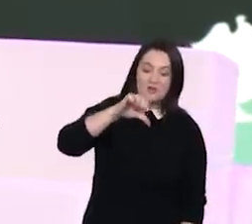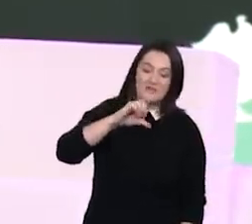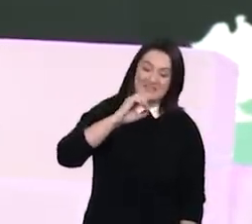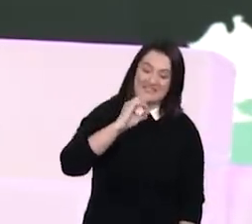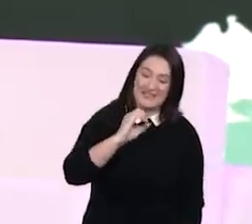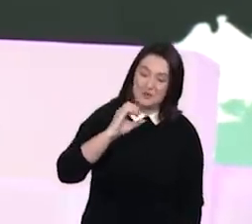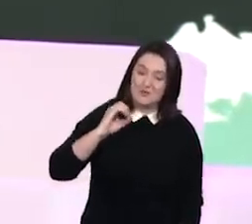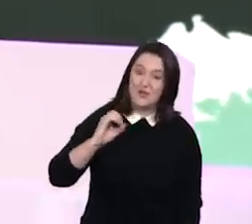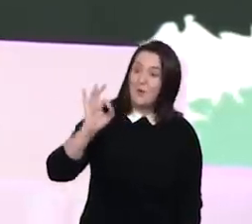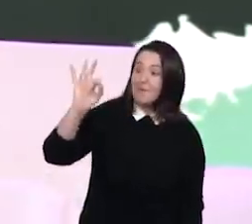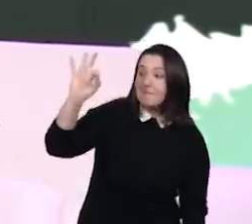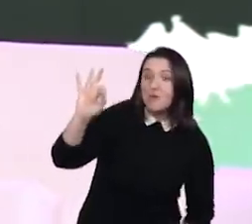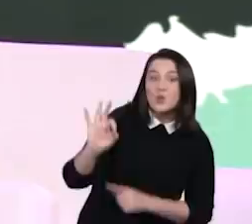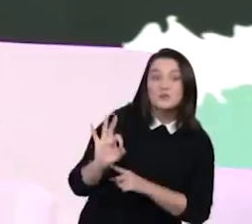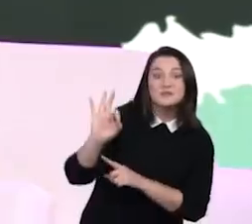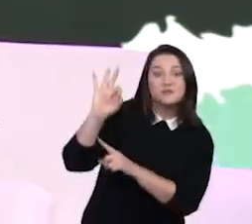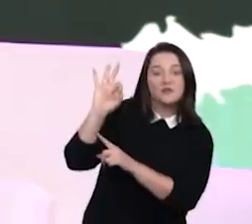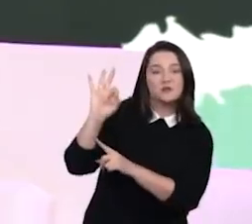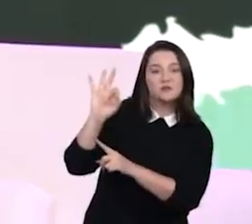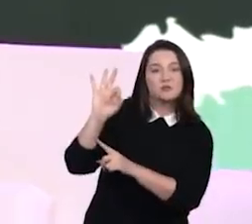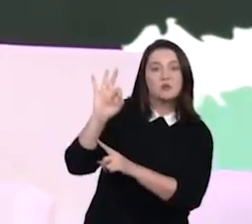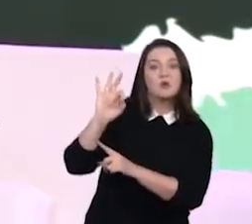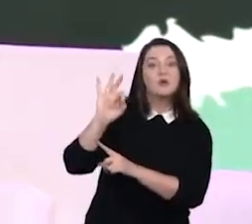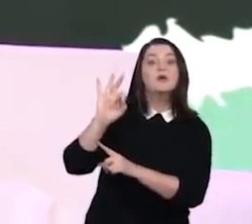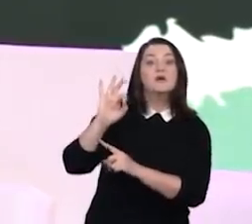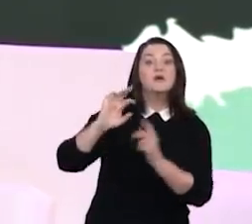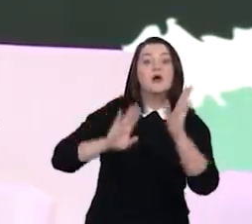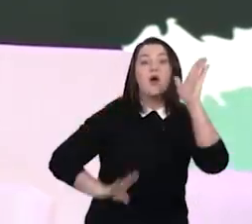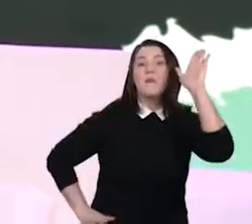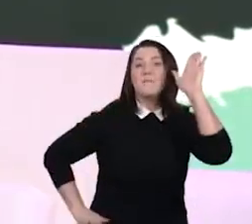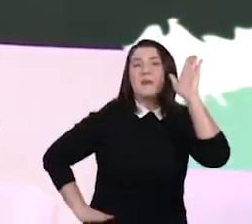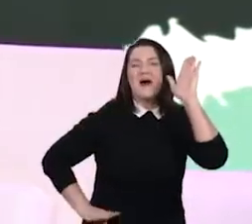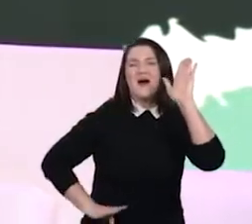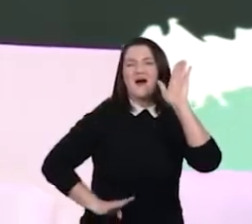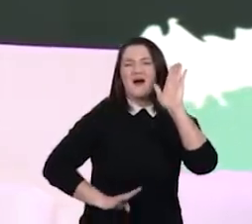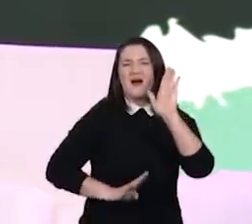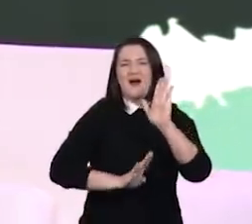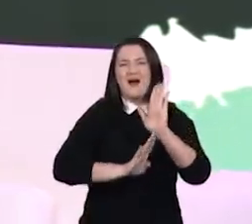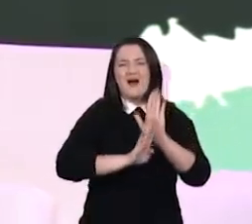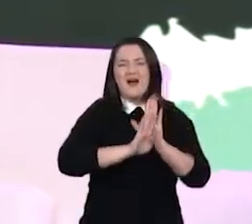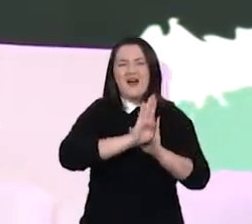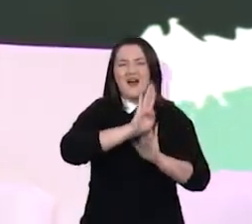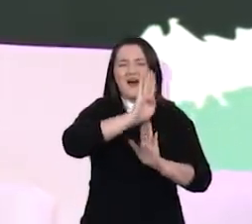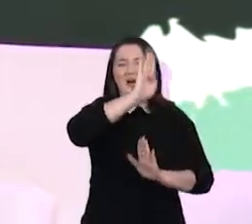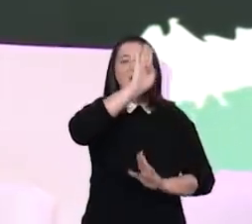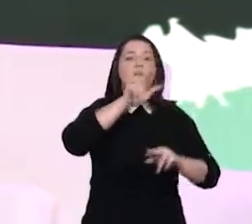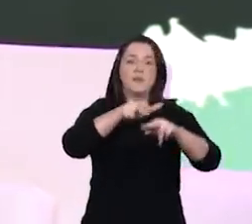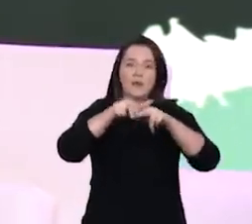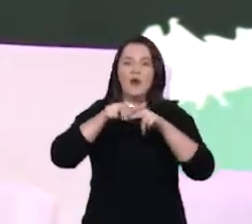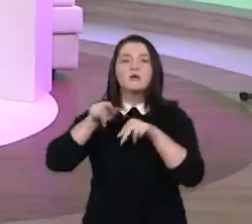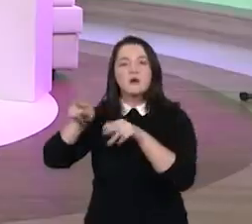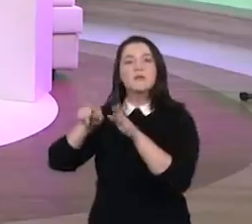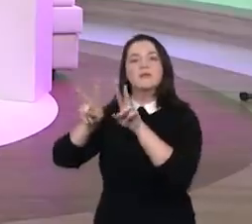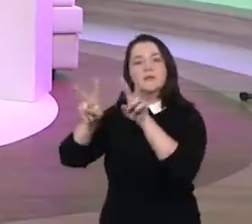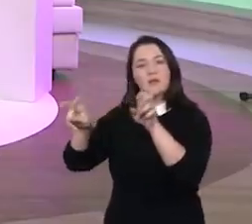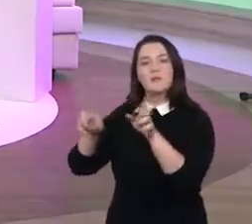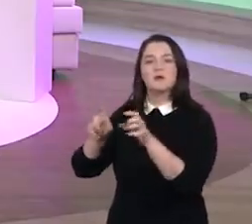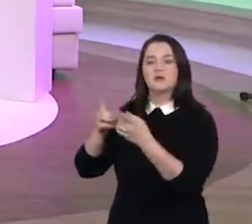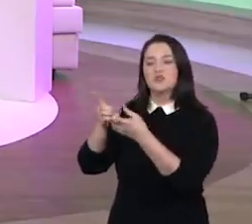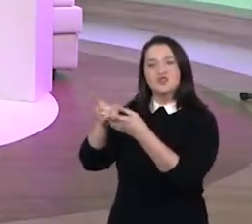9.900%. Tem noção do quanto aumentou? Foi vertiginosa a procura por este tema. Além